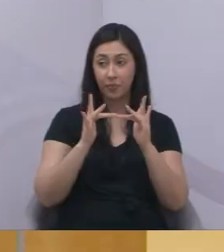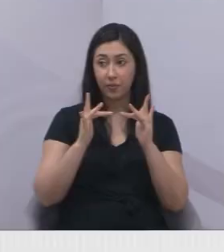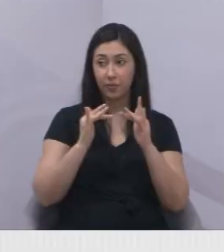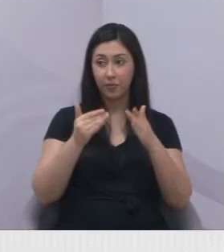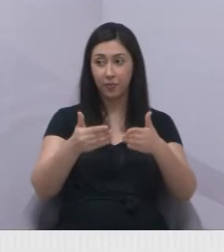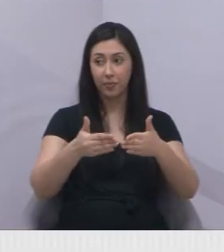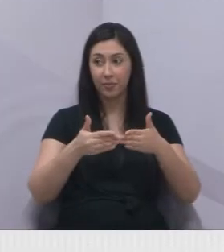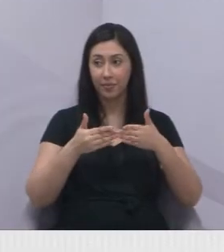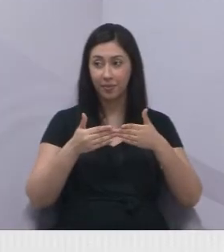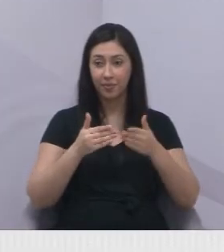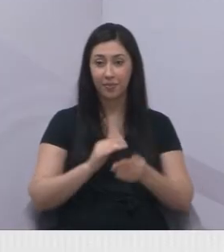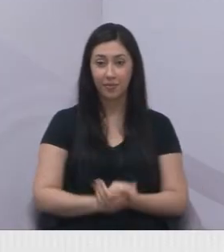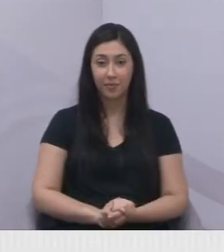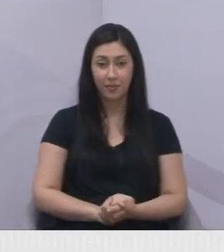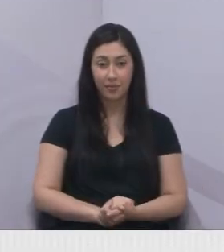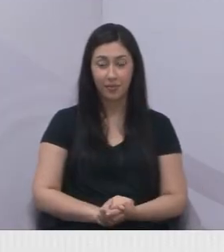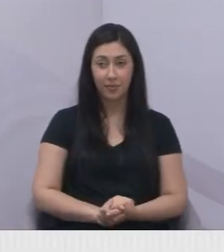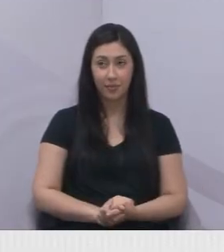favor.